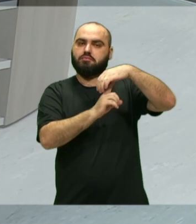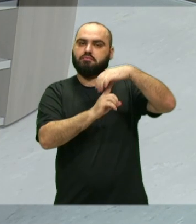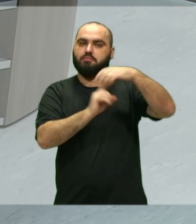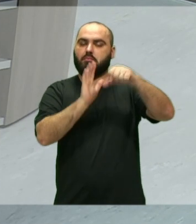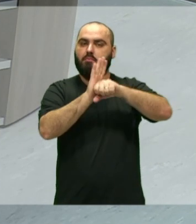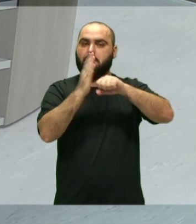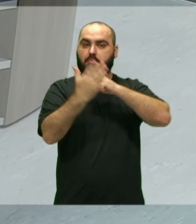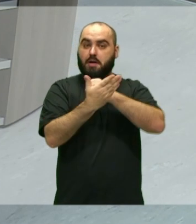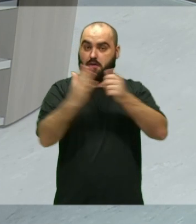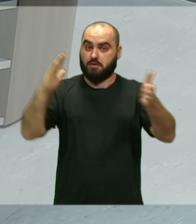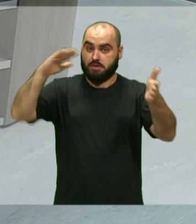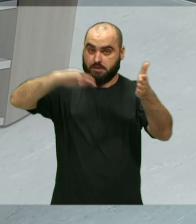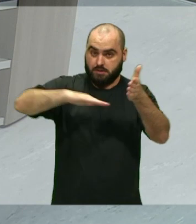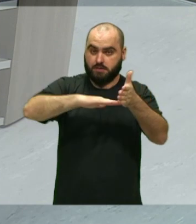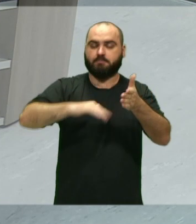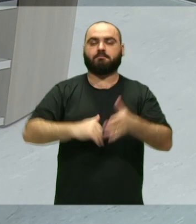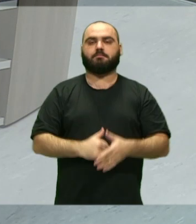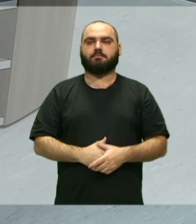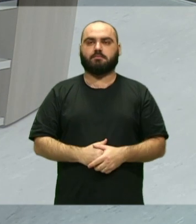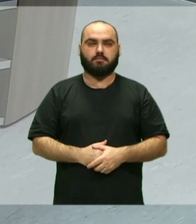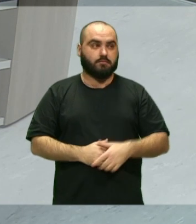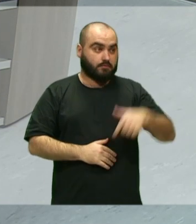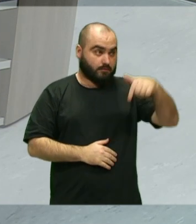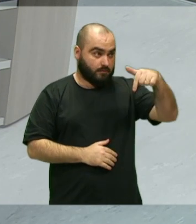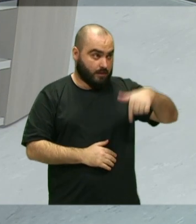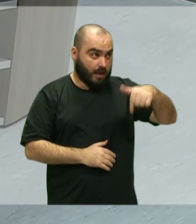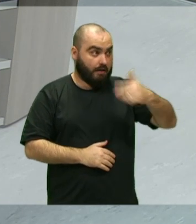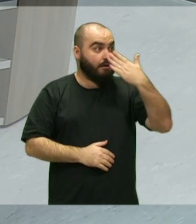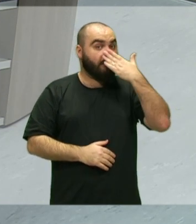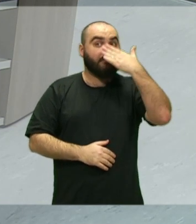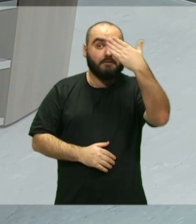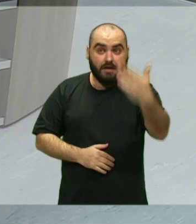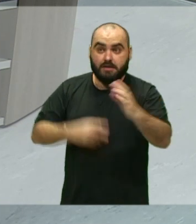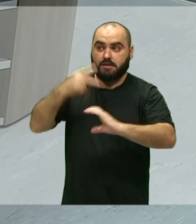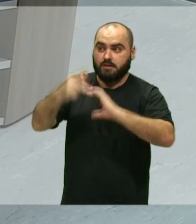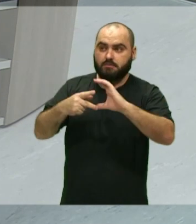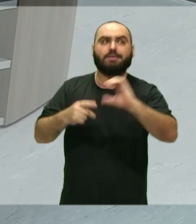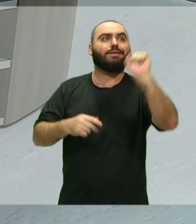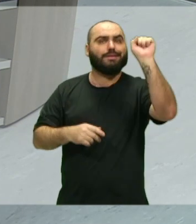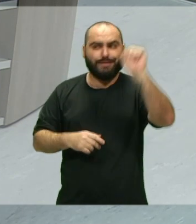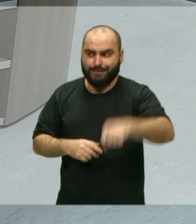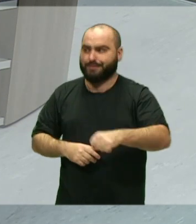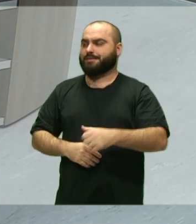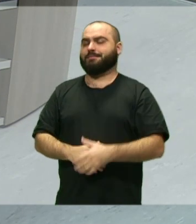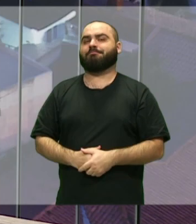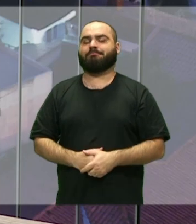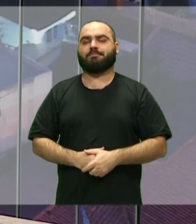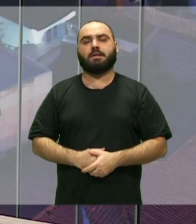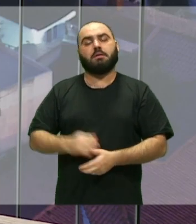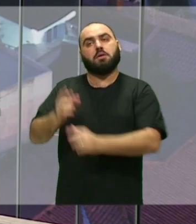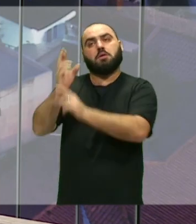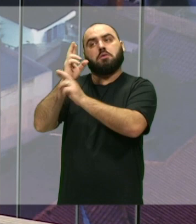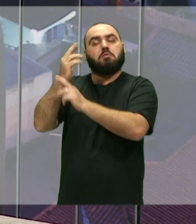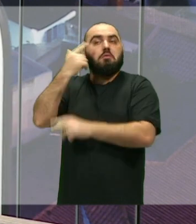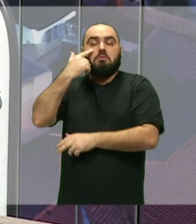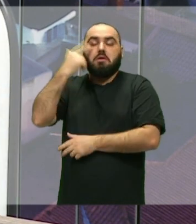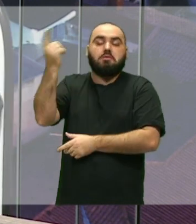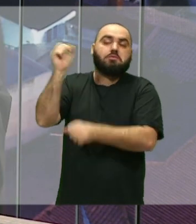Ressacada, ao qual... Aqui em frente à Câmara? Em frente à Câmara de Vereadores. Estávamos esperando um ônibus sentido centro,